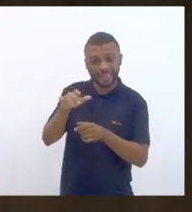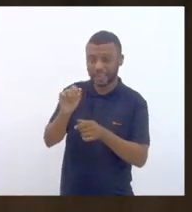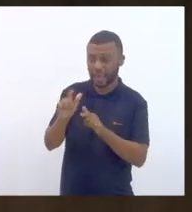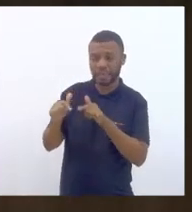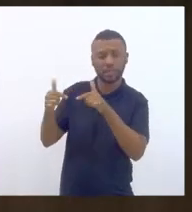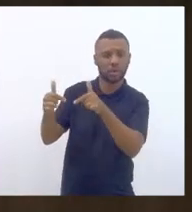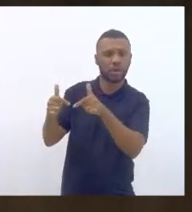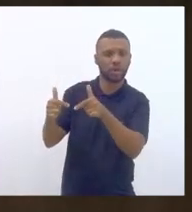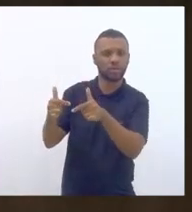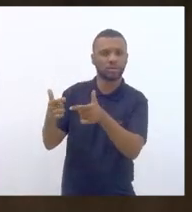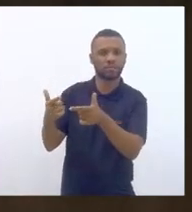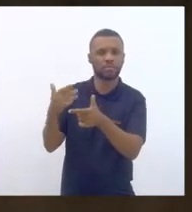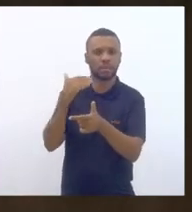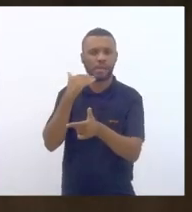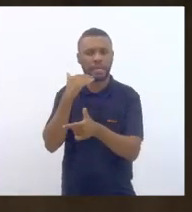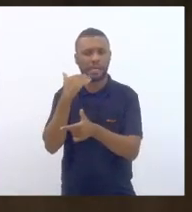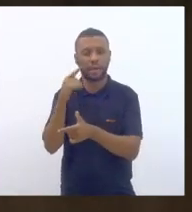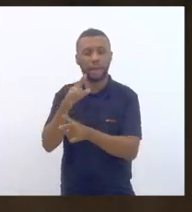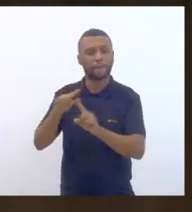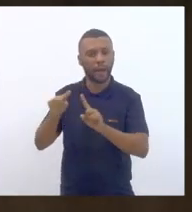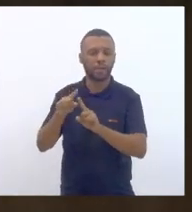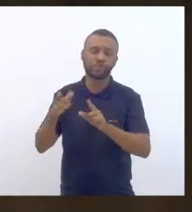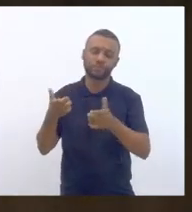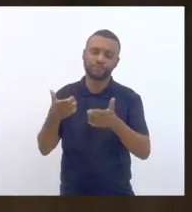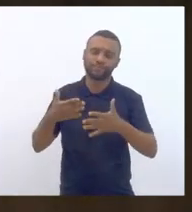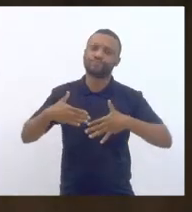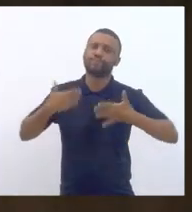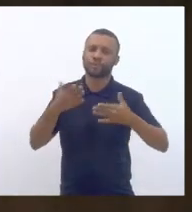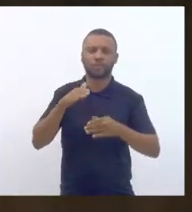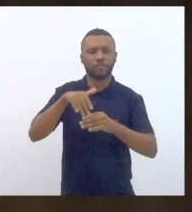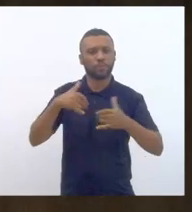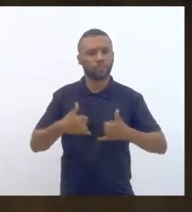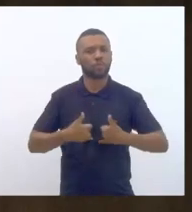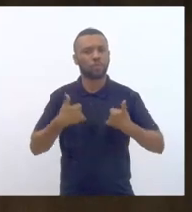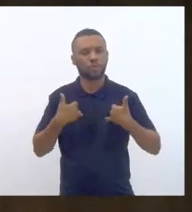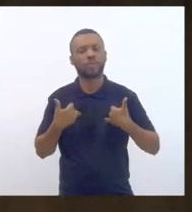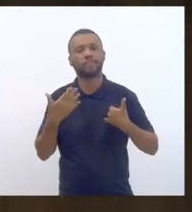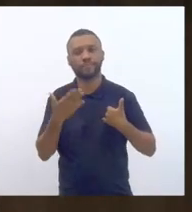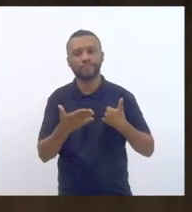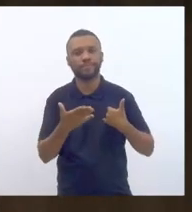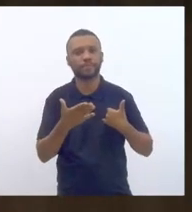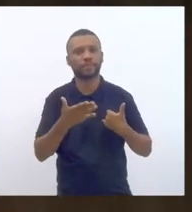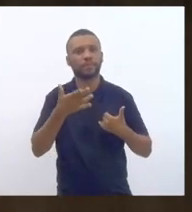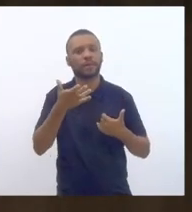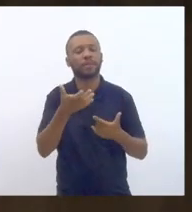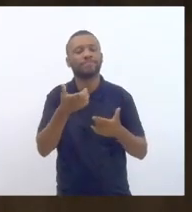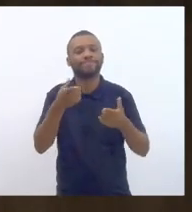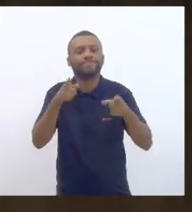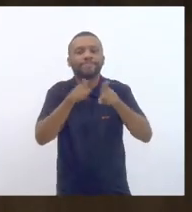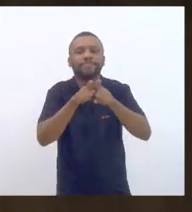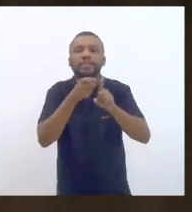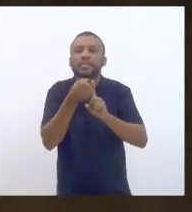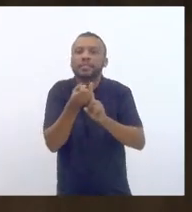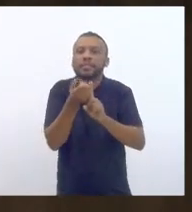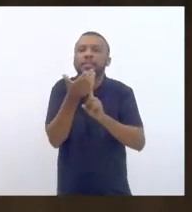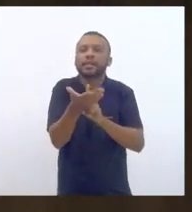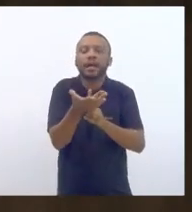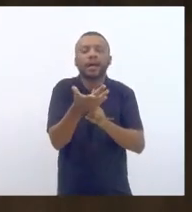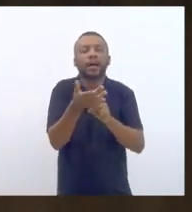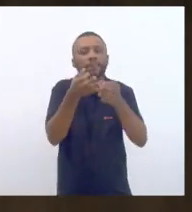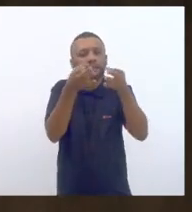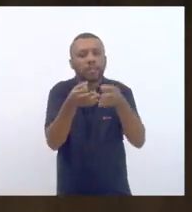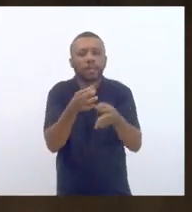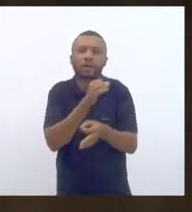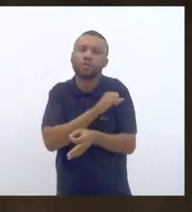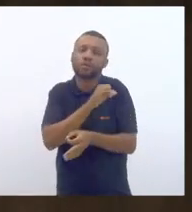Mas, sem dúvida nenhuma, com louvor, um voto com orgulho, que eu faço questão de votar, declarar e dizer que o Rio de Janeiro